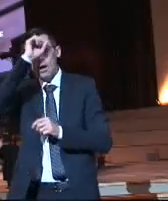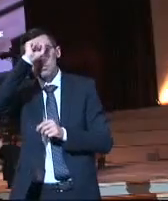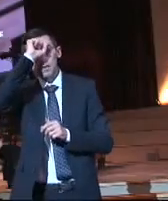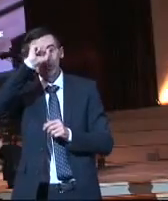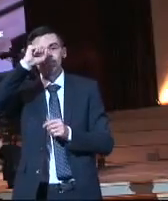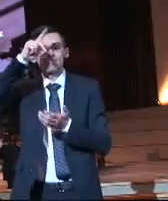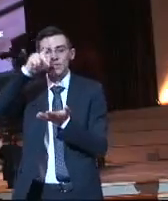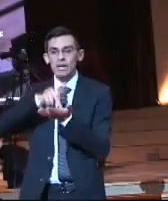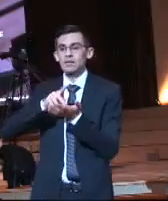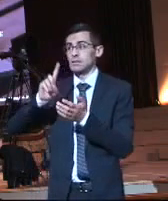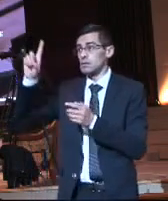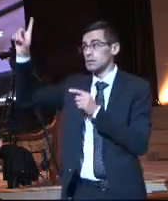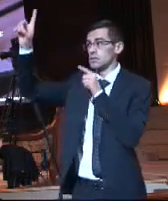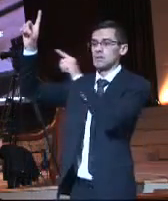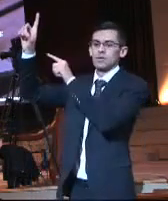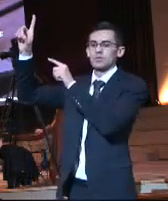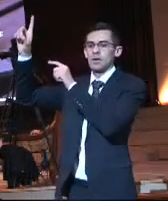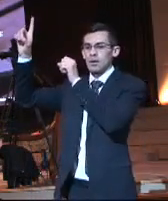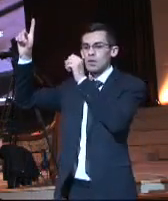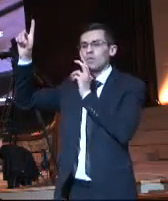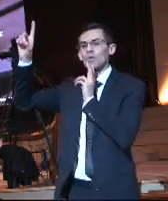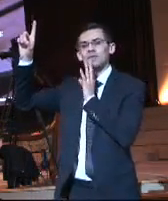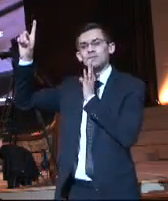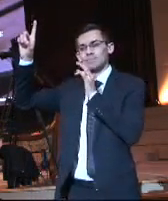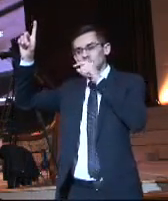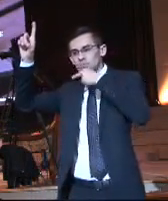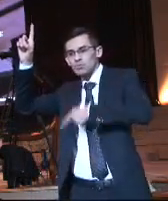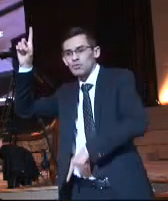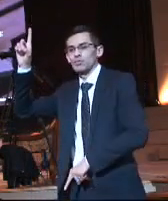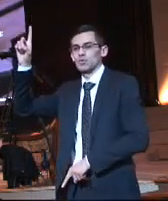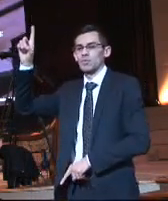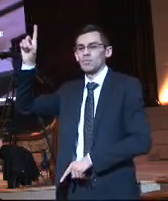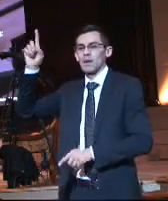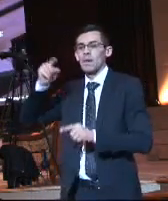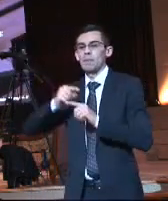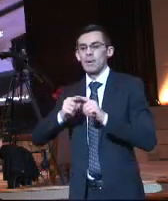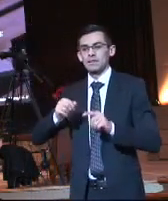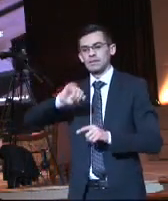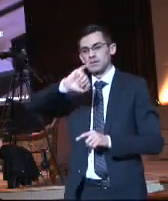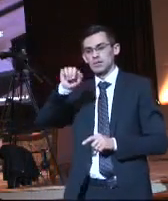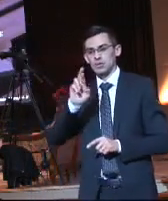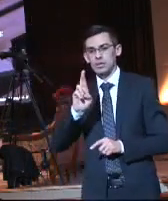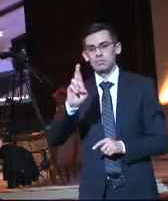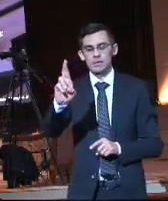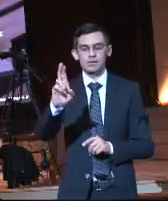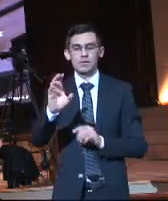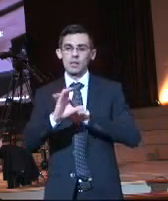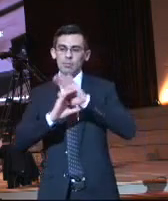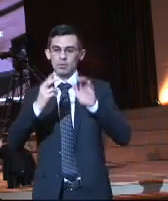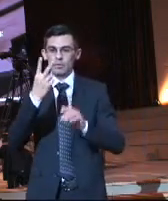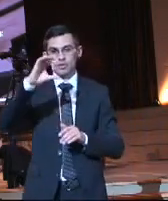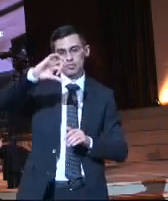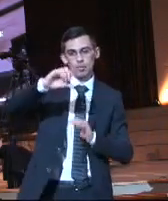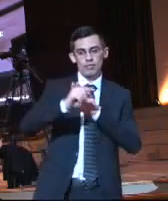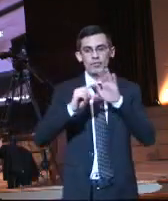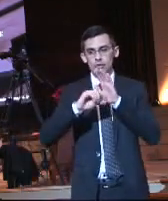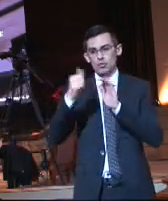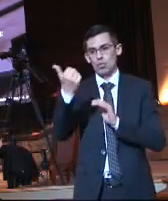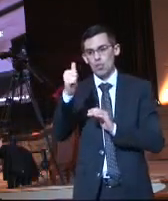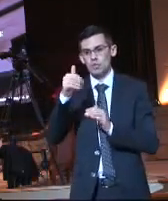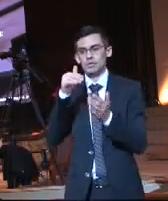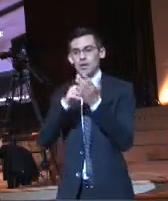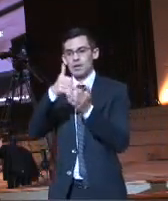é Deus, o caráter dele. E eu gosto das palavras de Jeremias. Jeremias 29, versículos 11 a